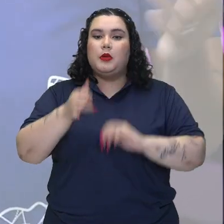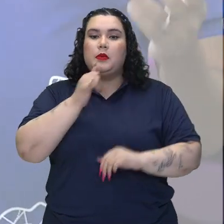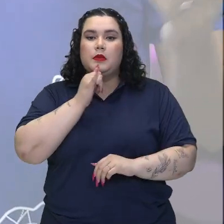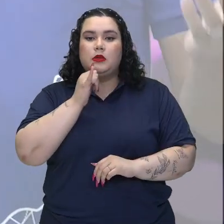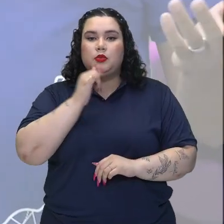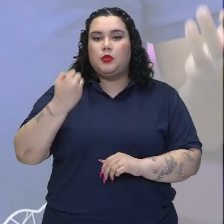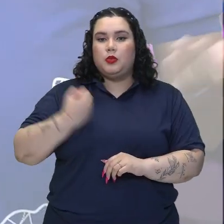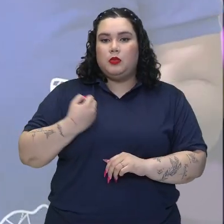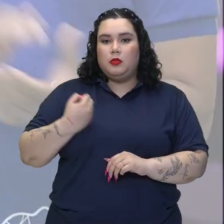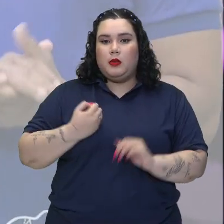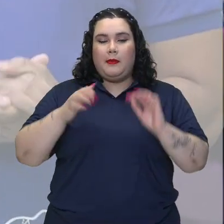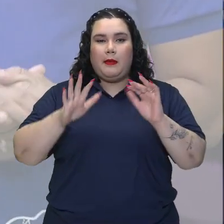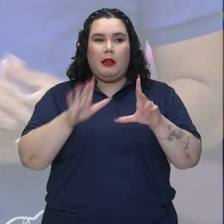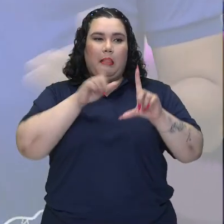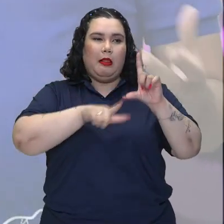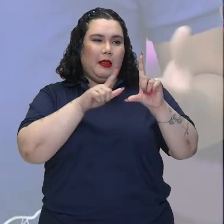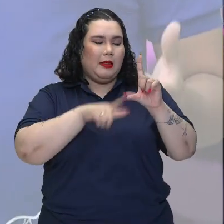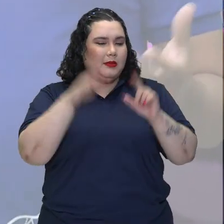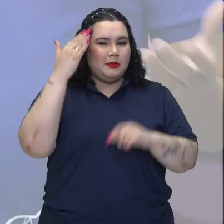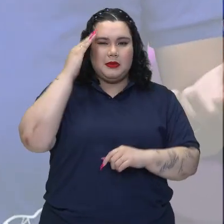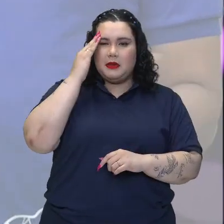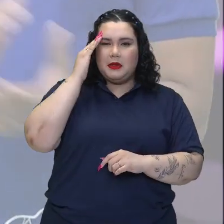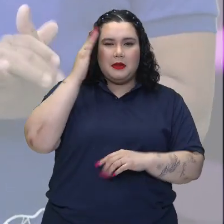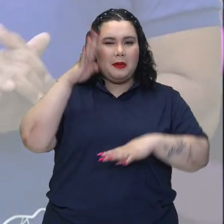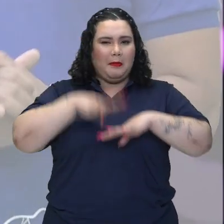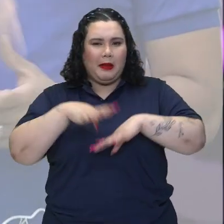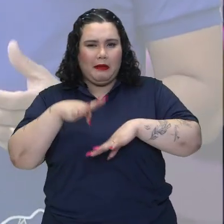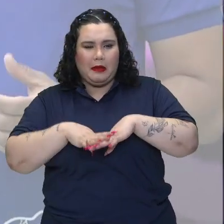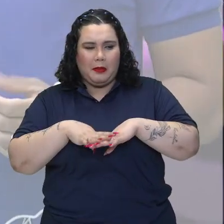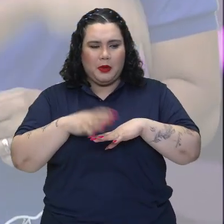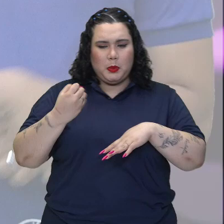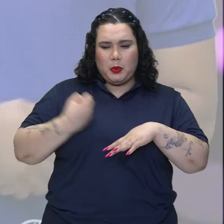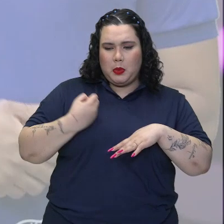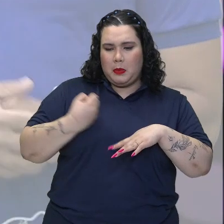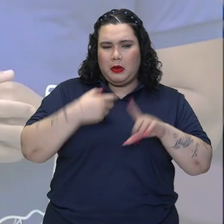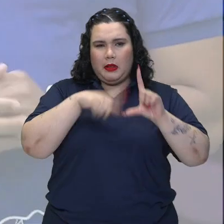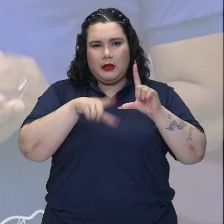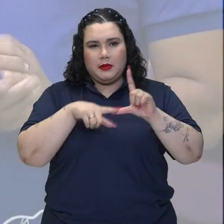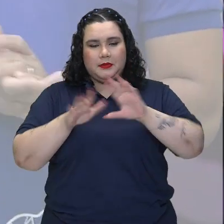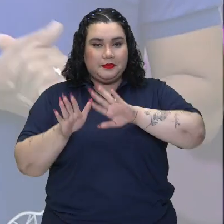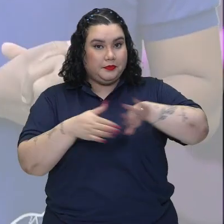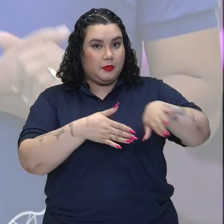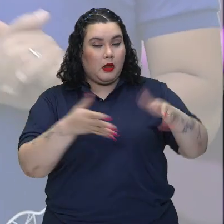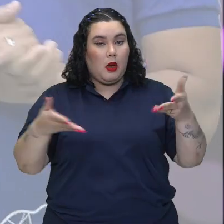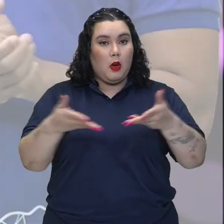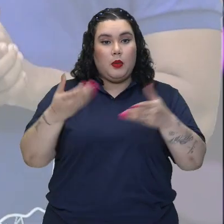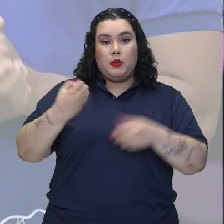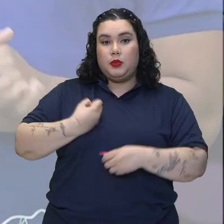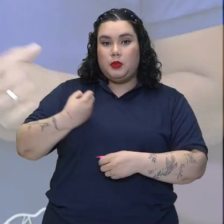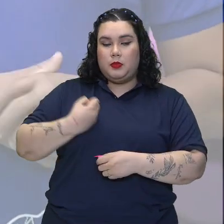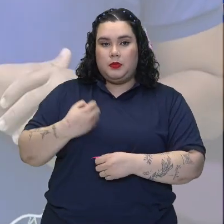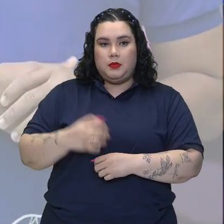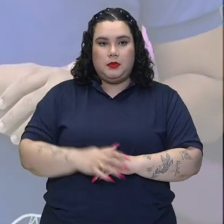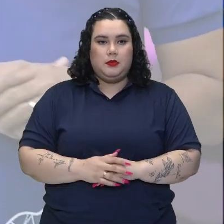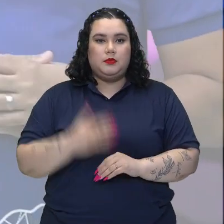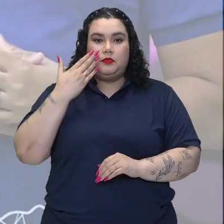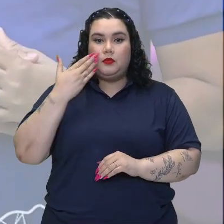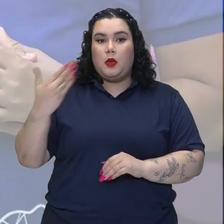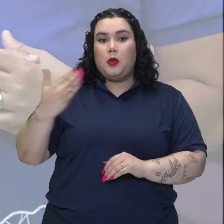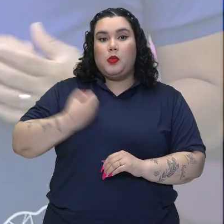Ah, professor, com letra eu não consigo entender, matemática e letra não dá certo. Então, bora com o número. Diz o seguinte, o